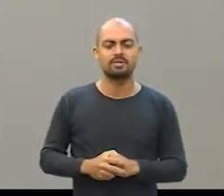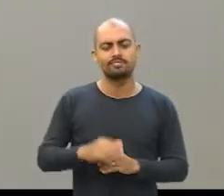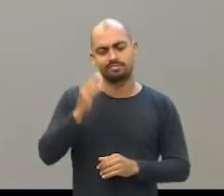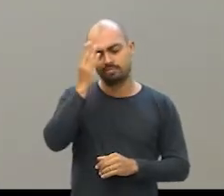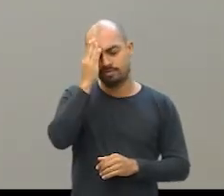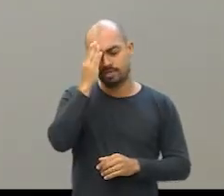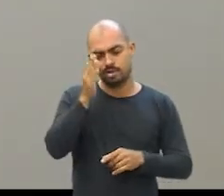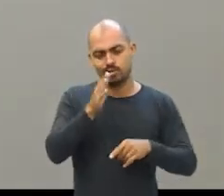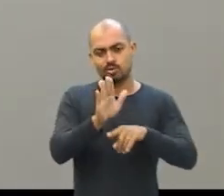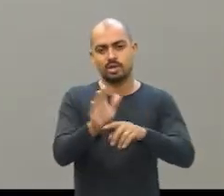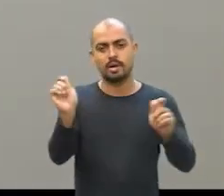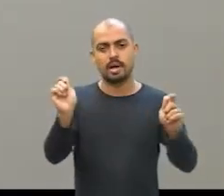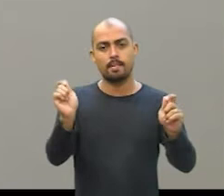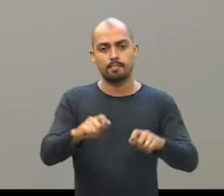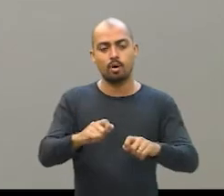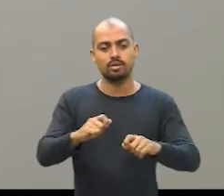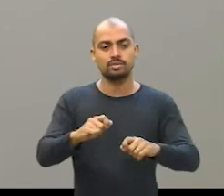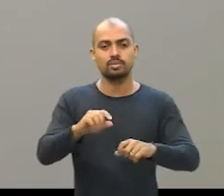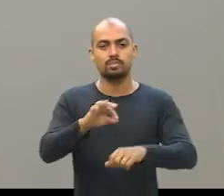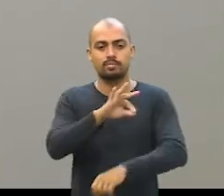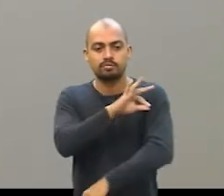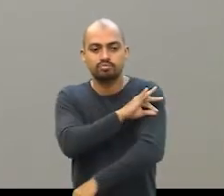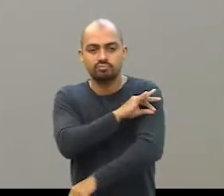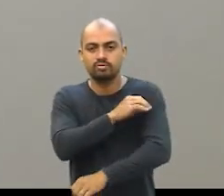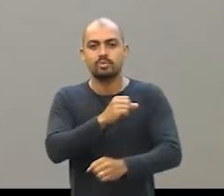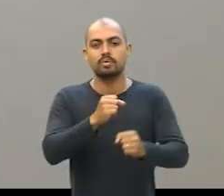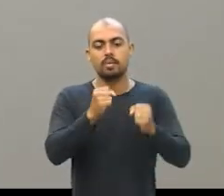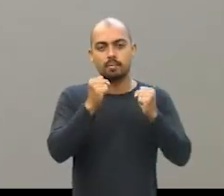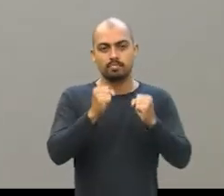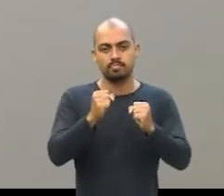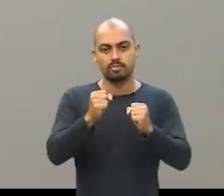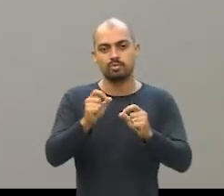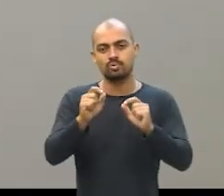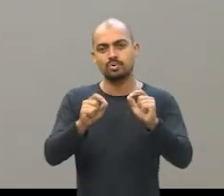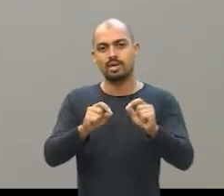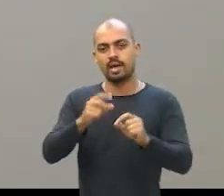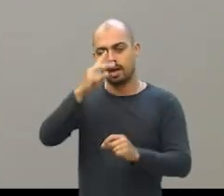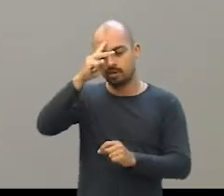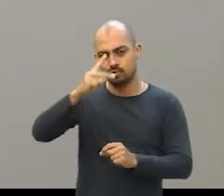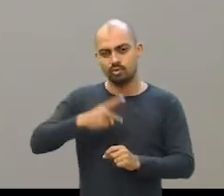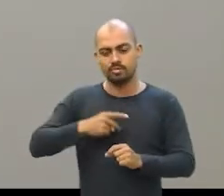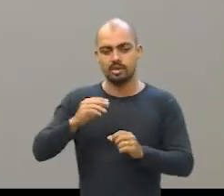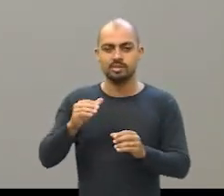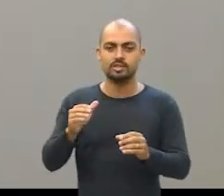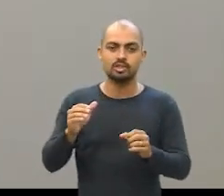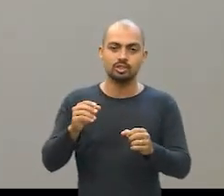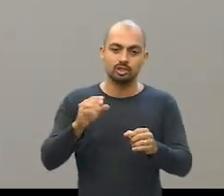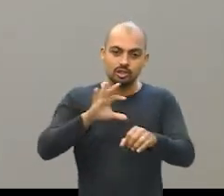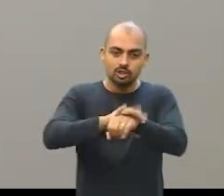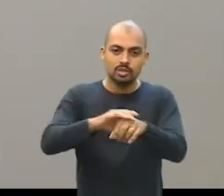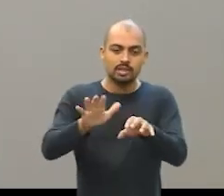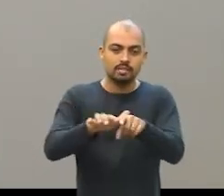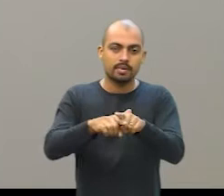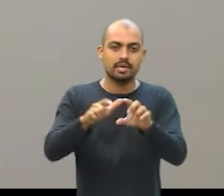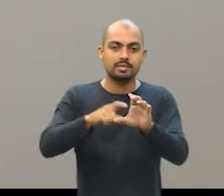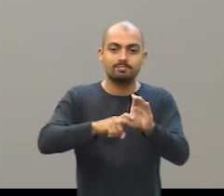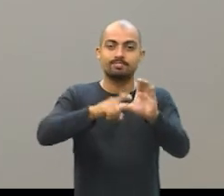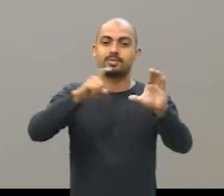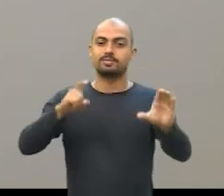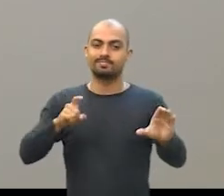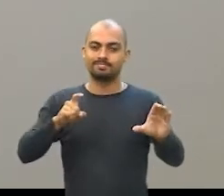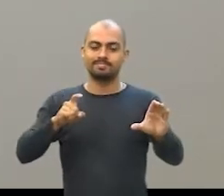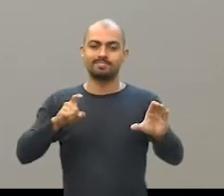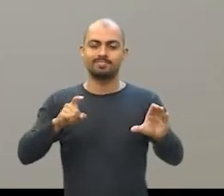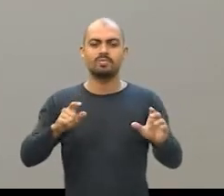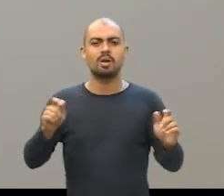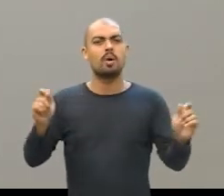sei que posso contribuir para que o Poder Legislativo resguarde sua autonomia e